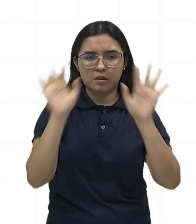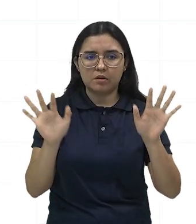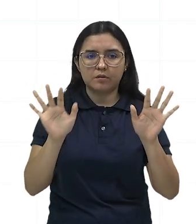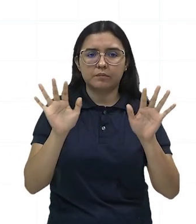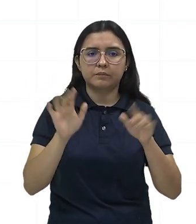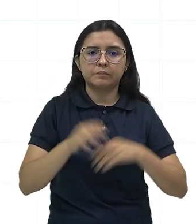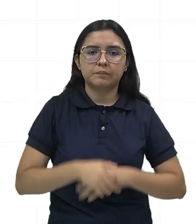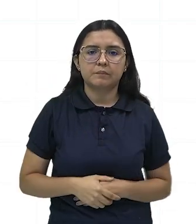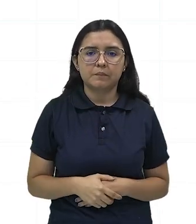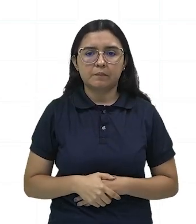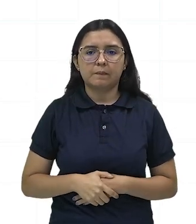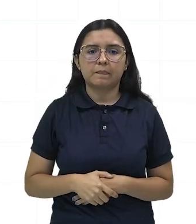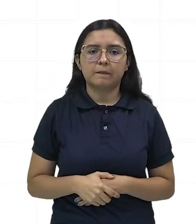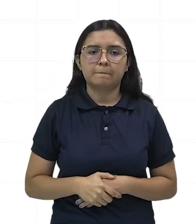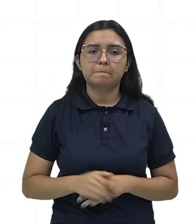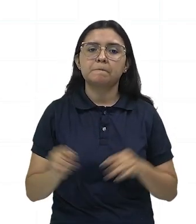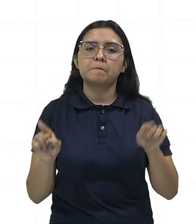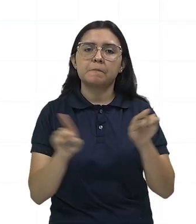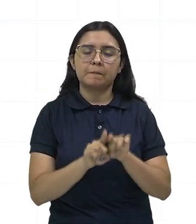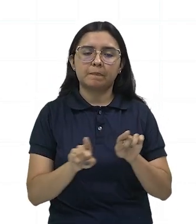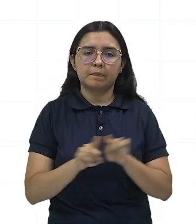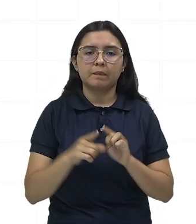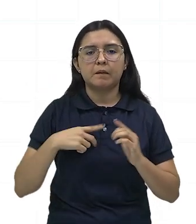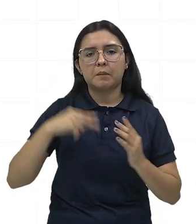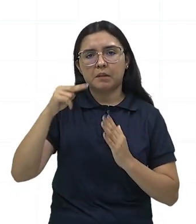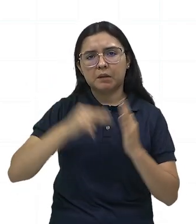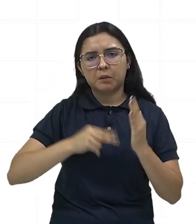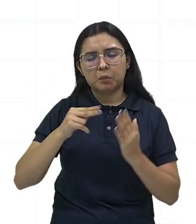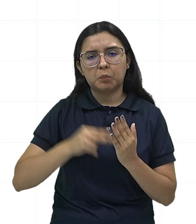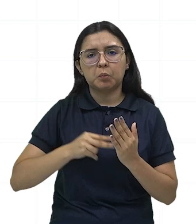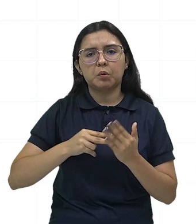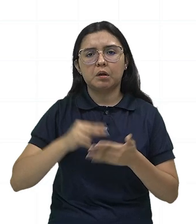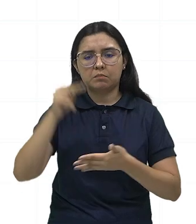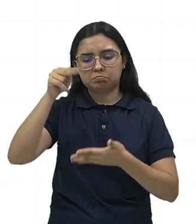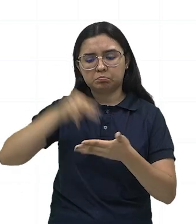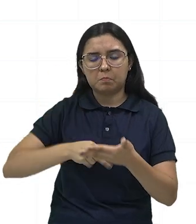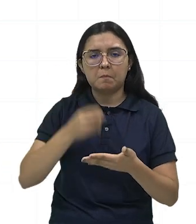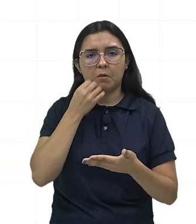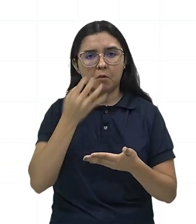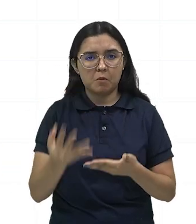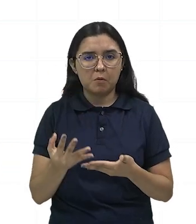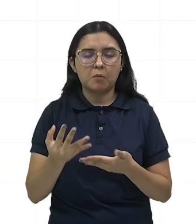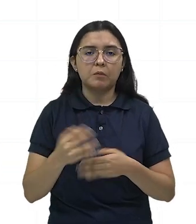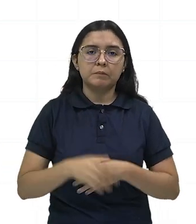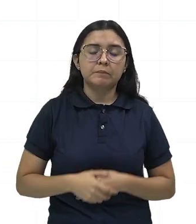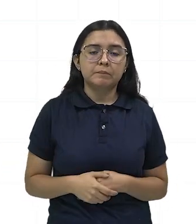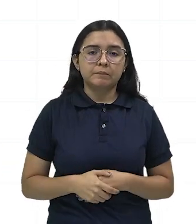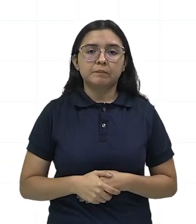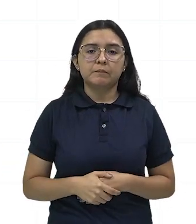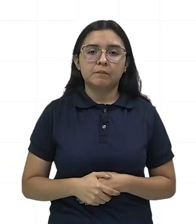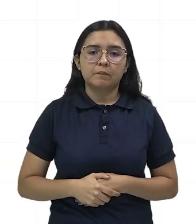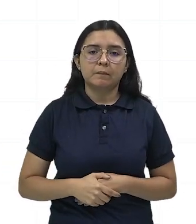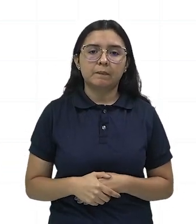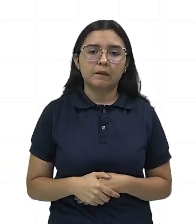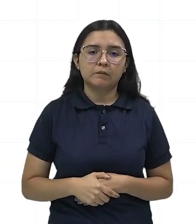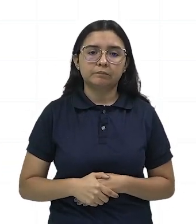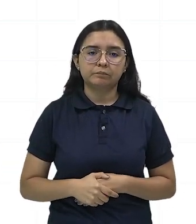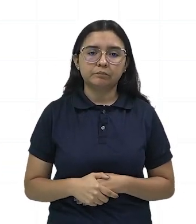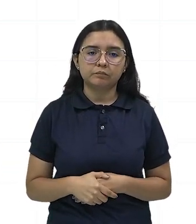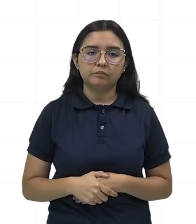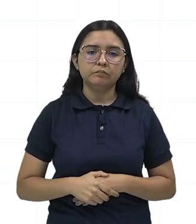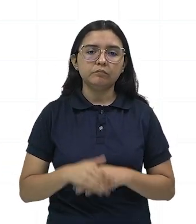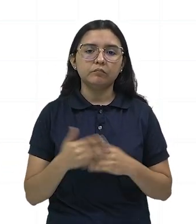na compreensão. Também tem o fluidez na leitura, um texto coeso flui suavemente de uma ideia para outra,